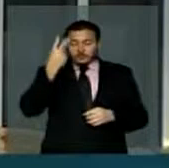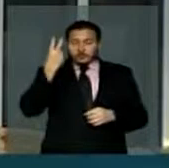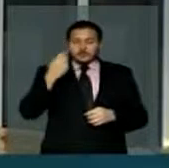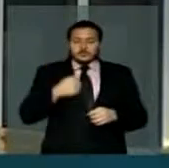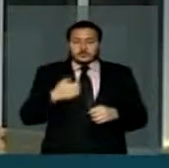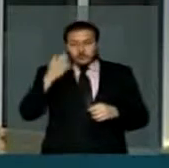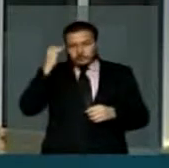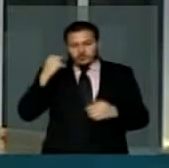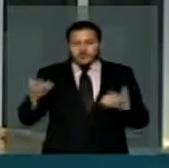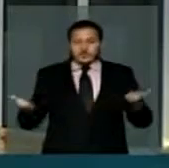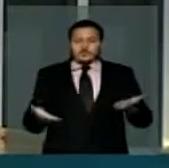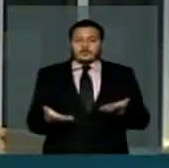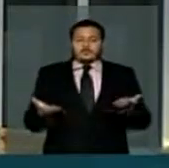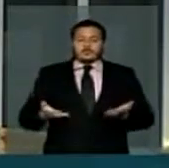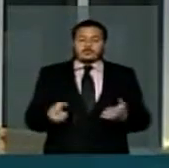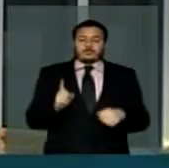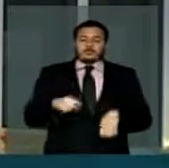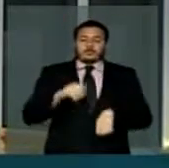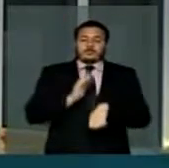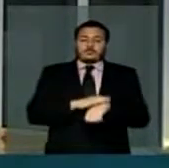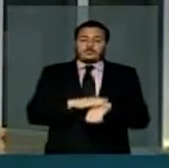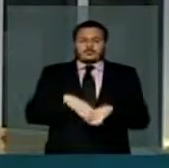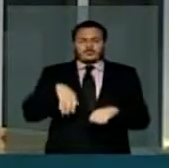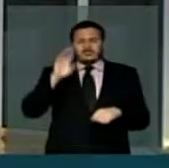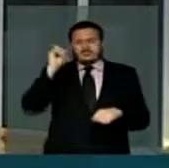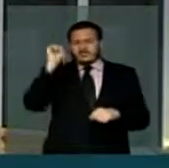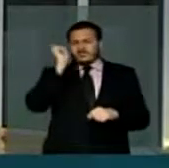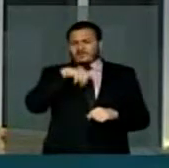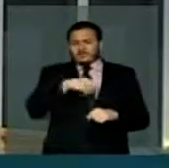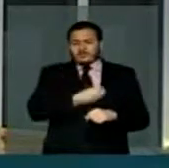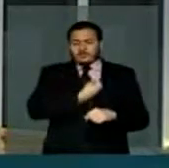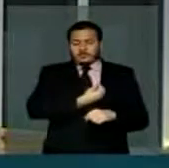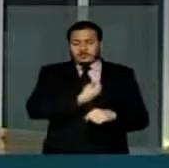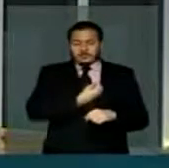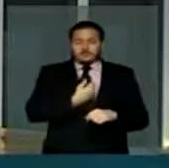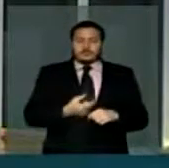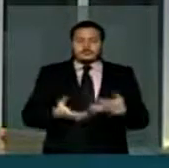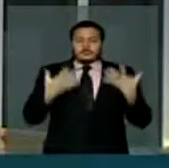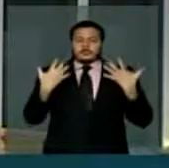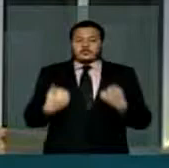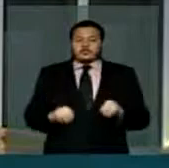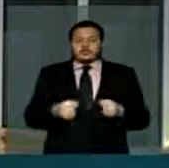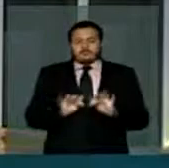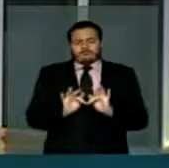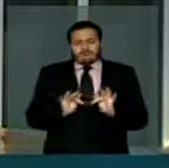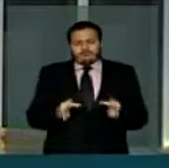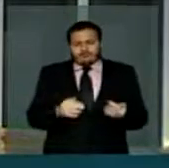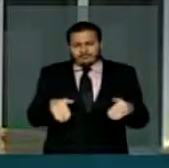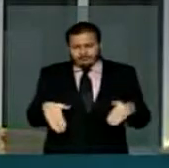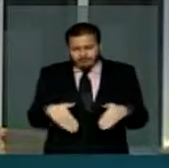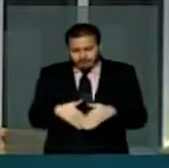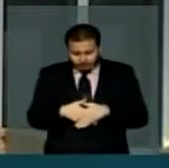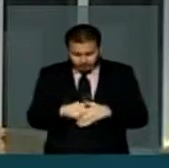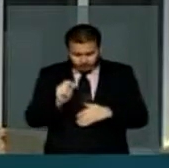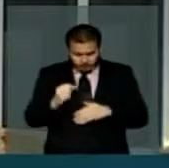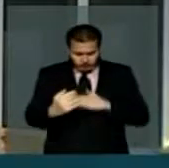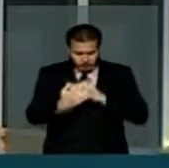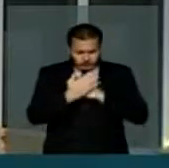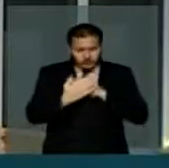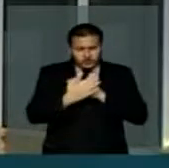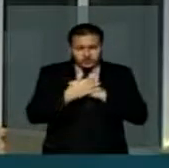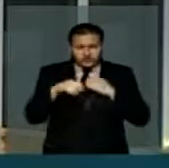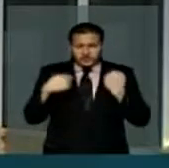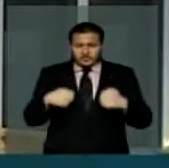que, agora, em um dos momentos mais difíceis da nossa vida, reconhecemos aqui humildemente a ajuda que precisamos